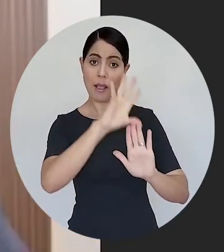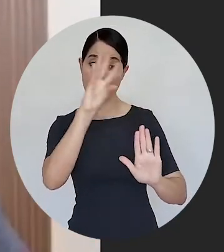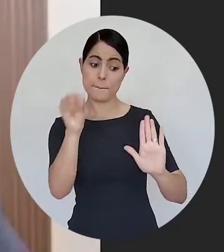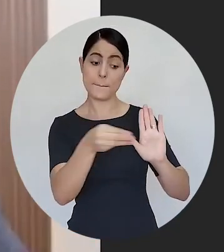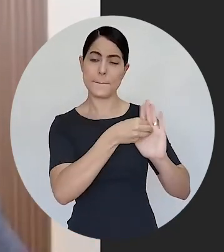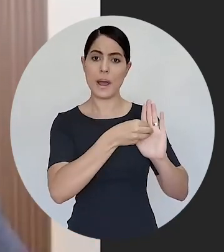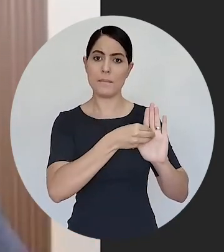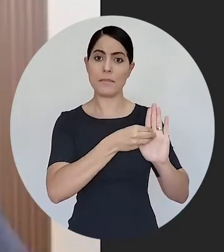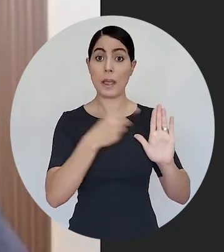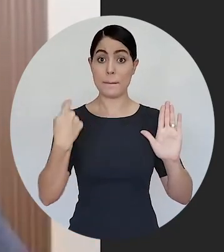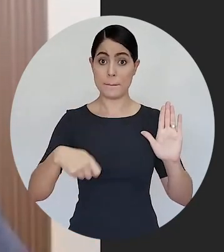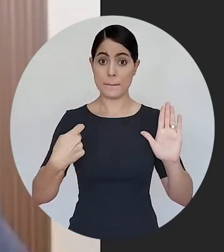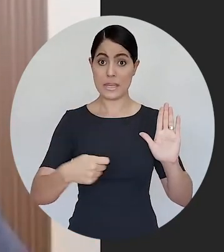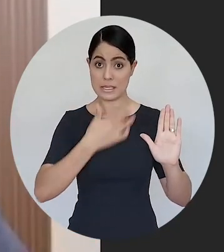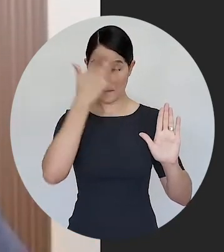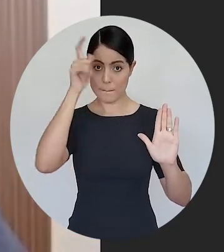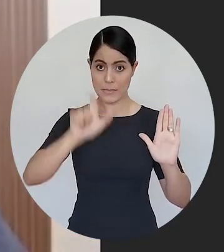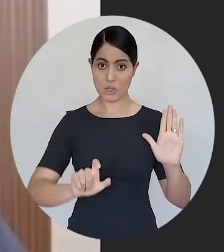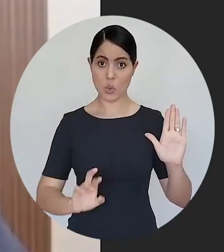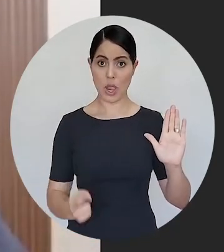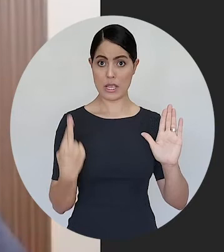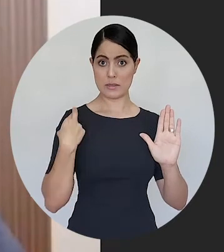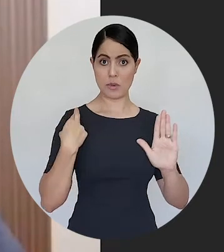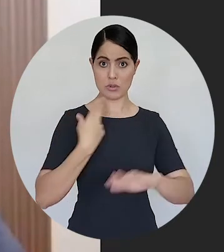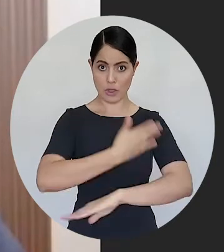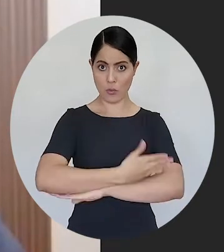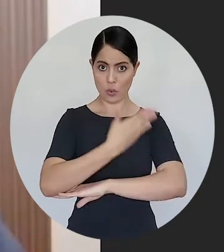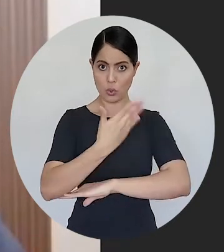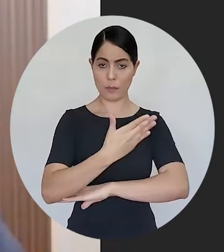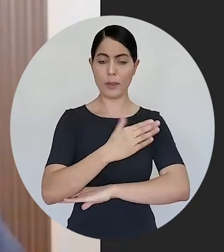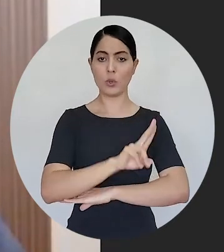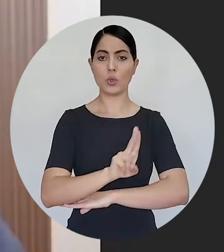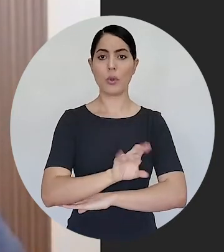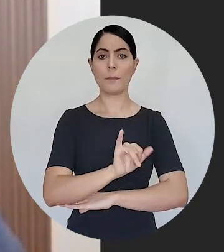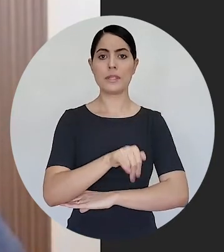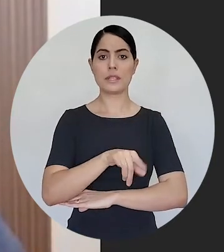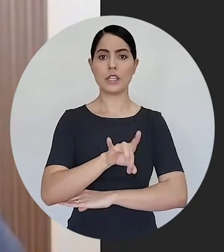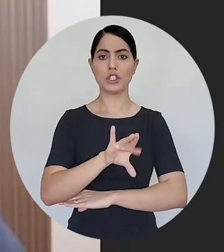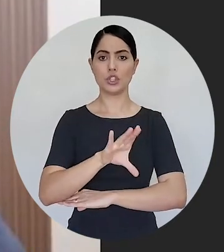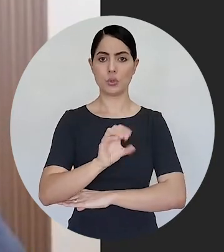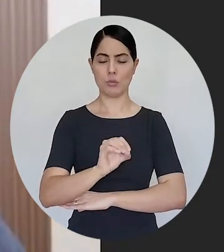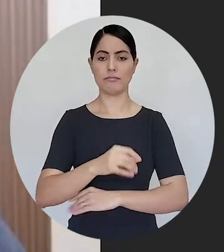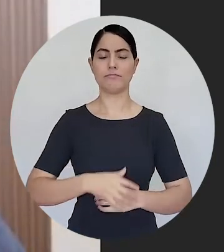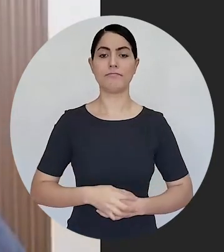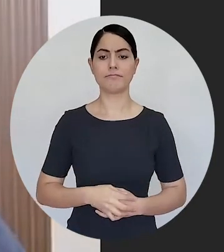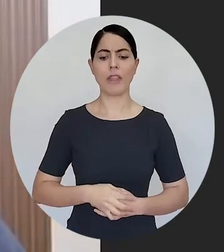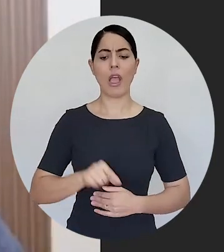síndico faça essa comunicação de maneira anônima